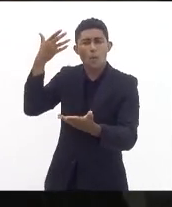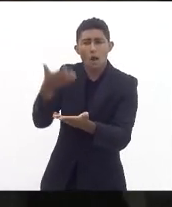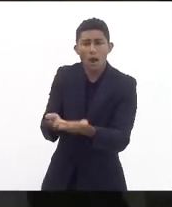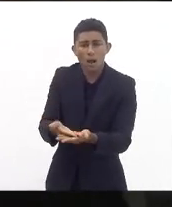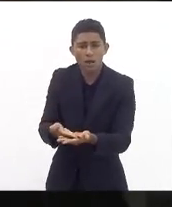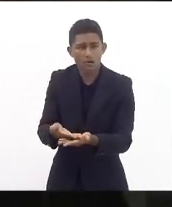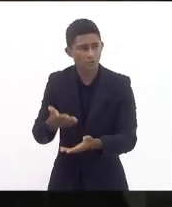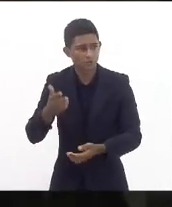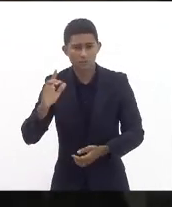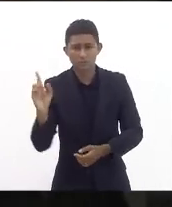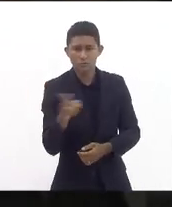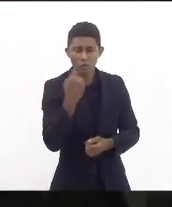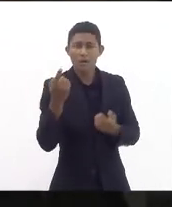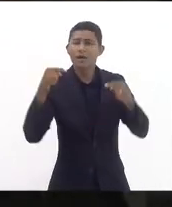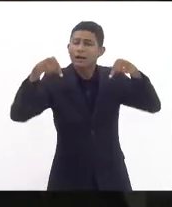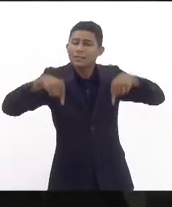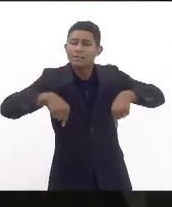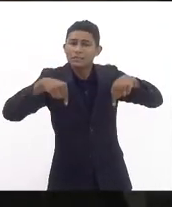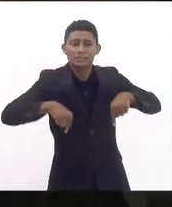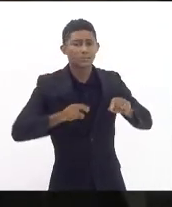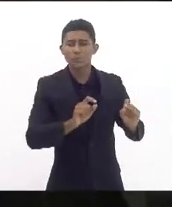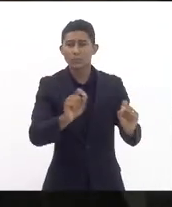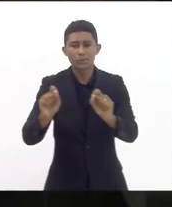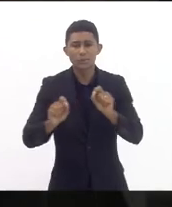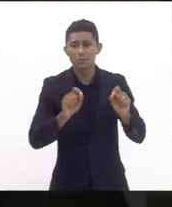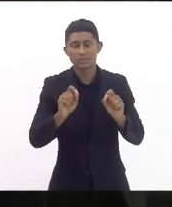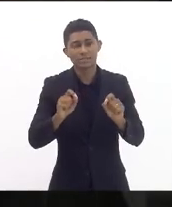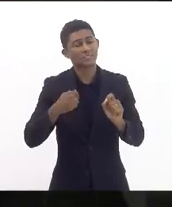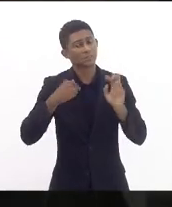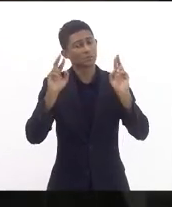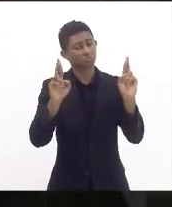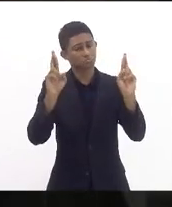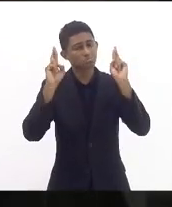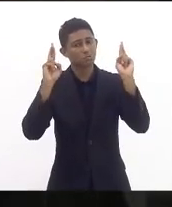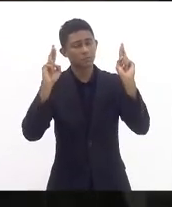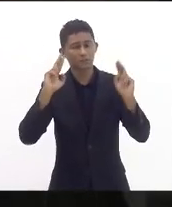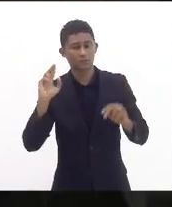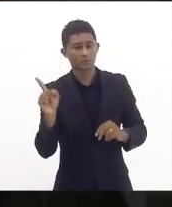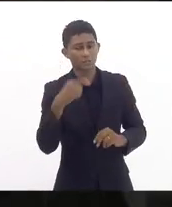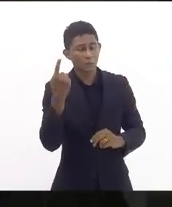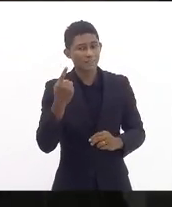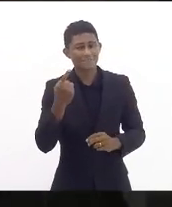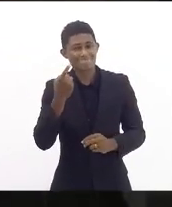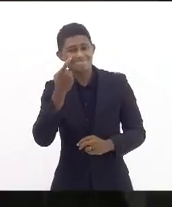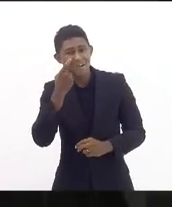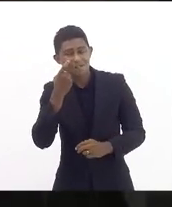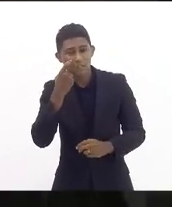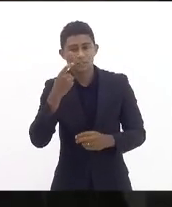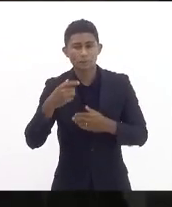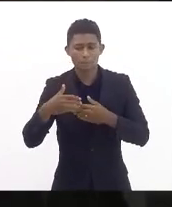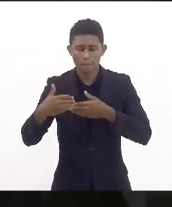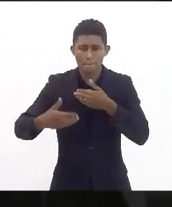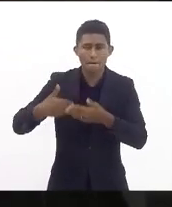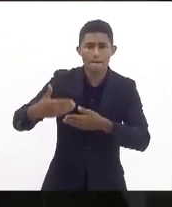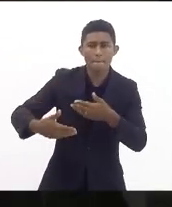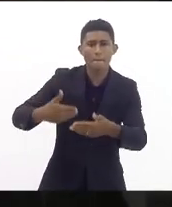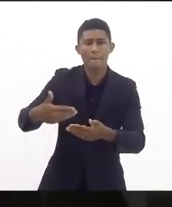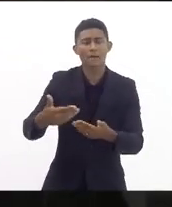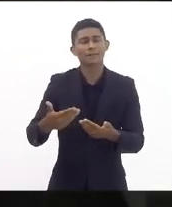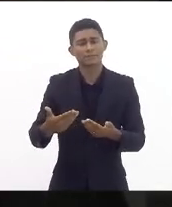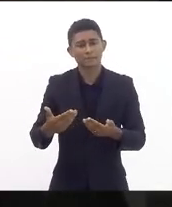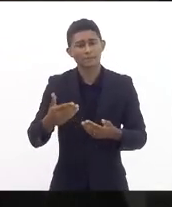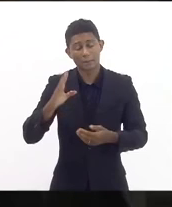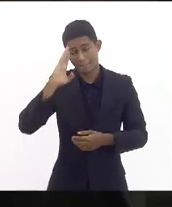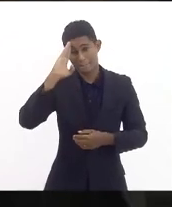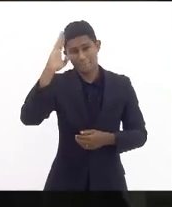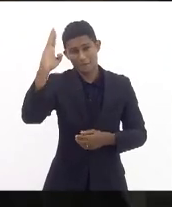eu só espero que a gente consiga caminhar sempre preservando